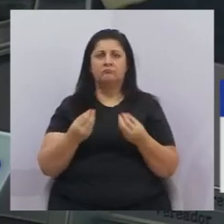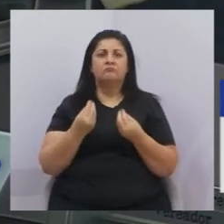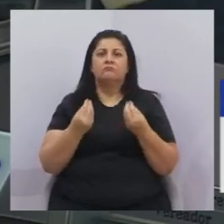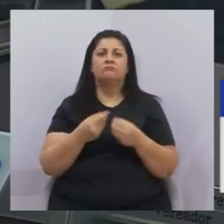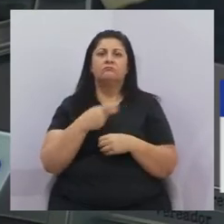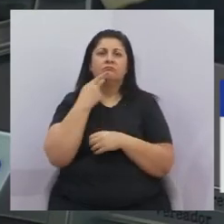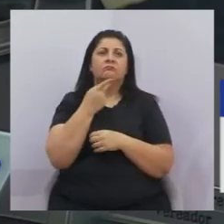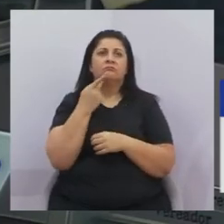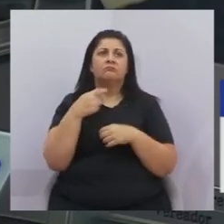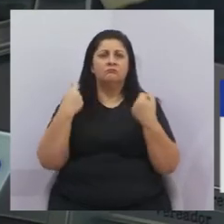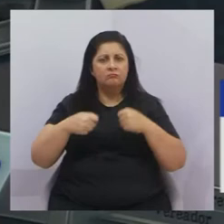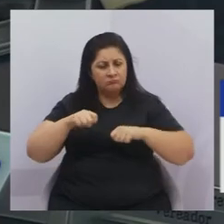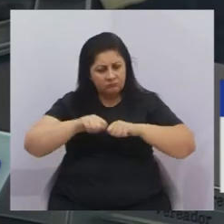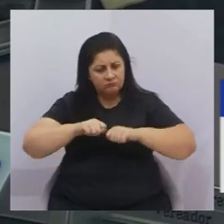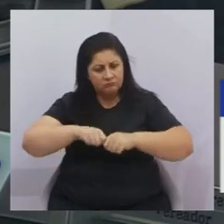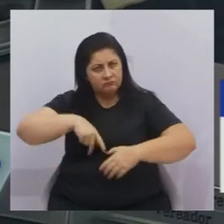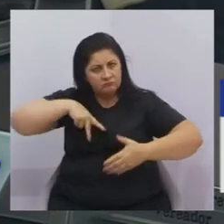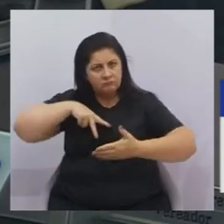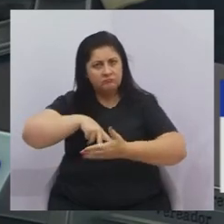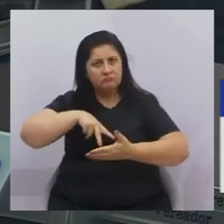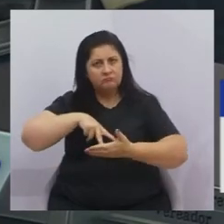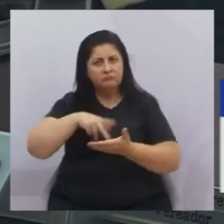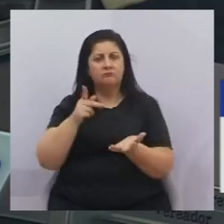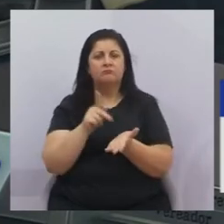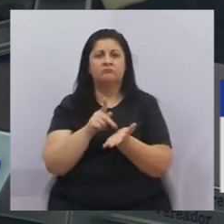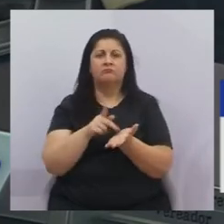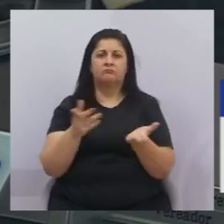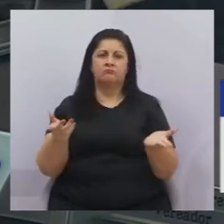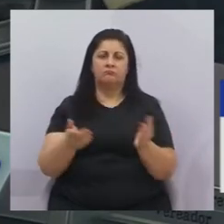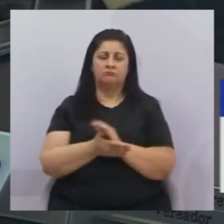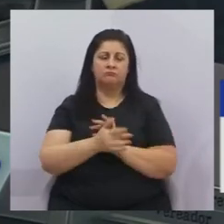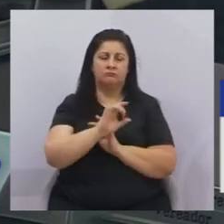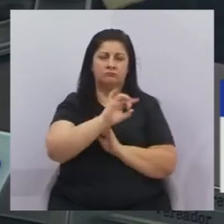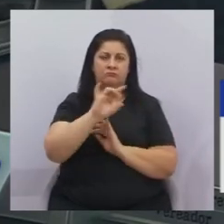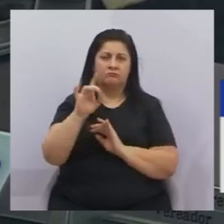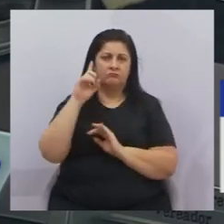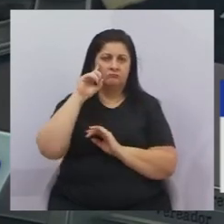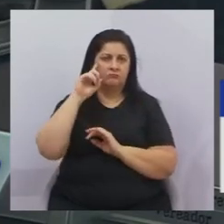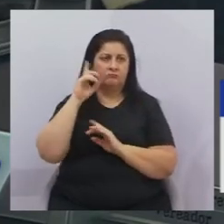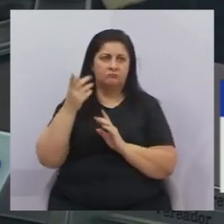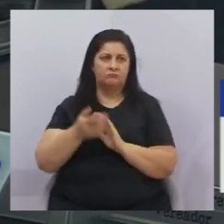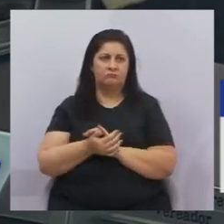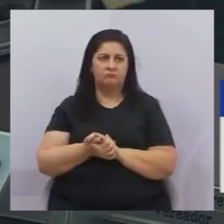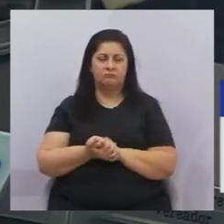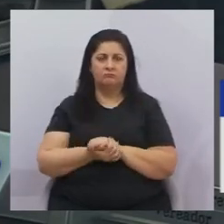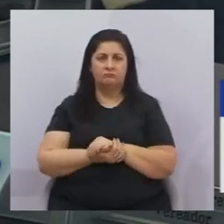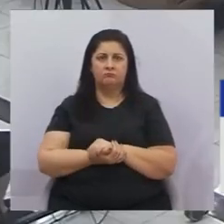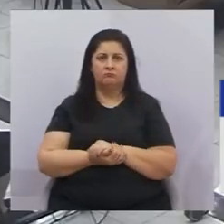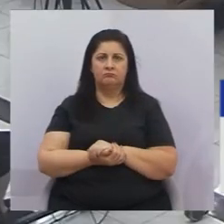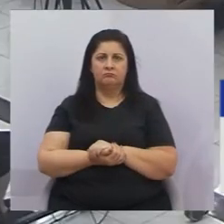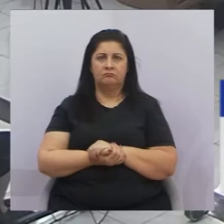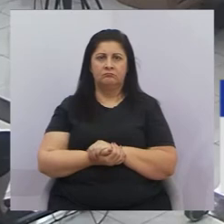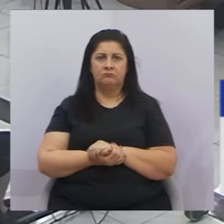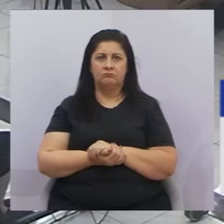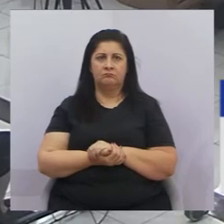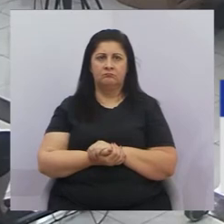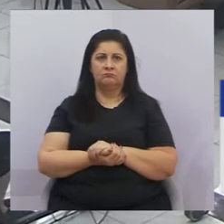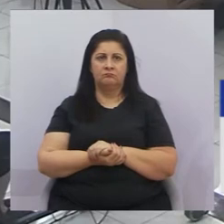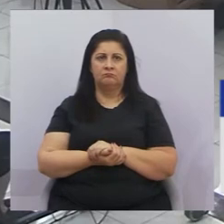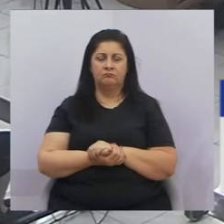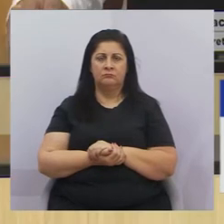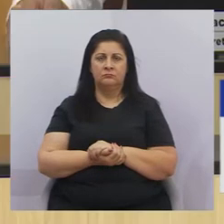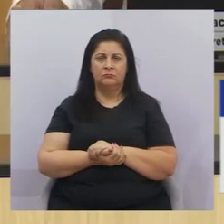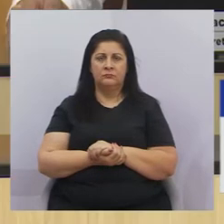discurso, é na prática. É fazendo a sua lição de casa, cada um no seu dia a dia. Obrigado, pastor. E não estou falando